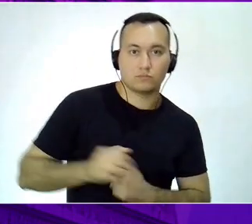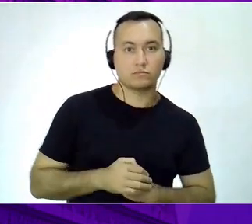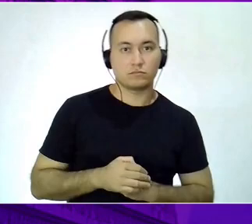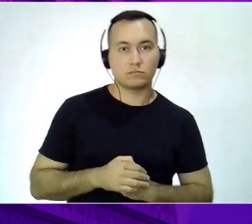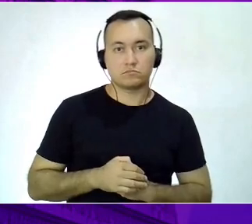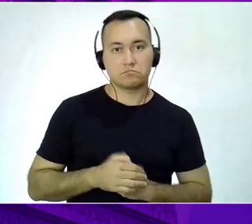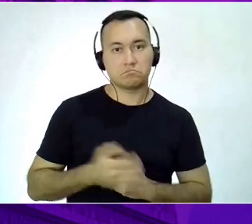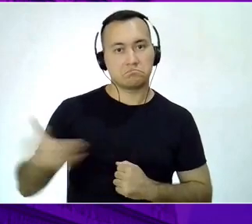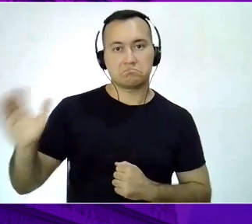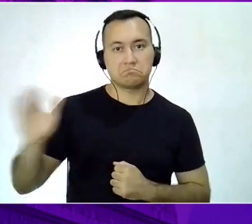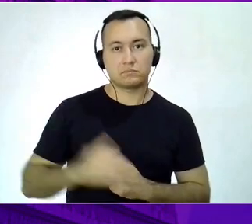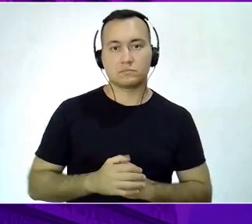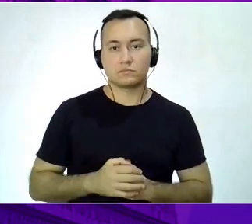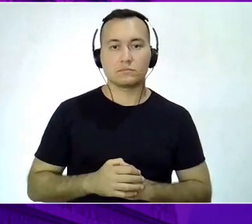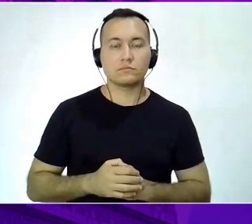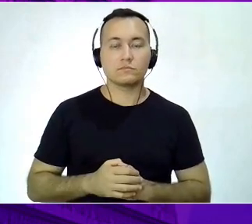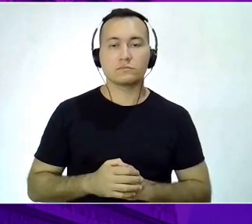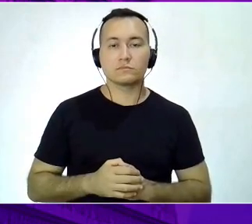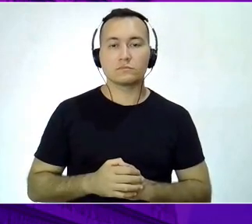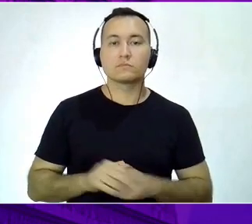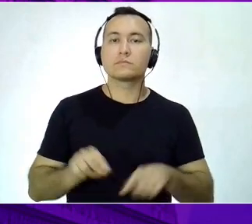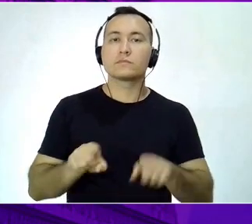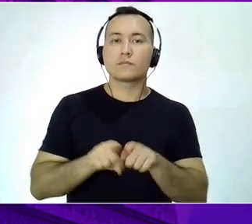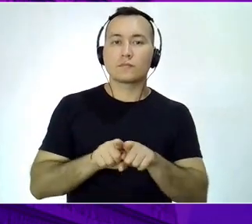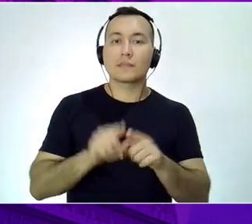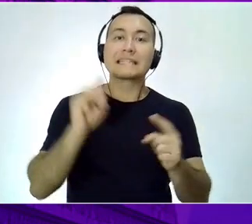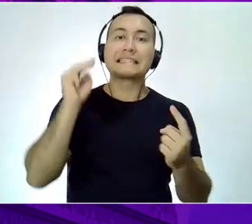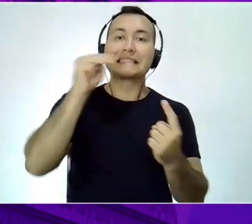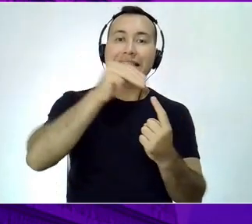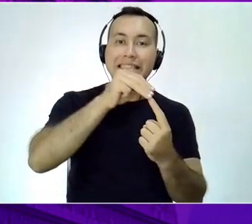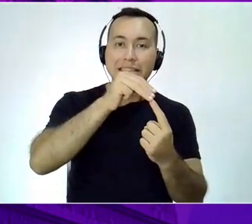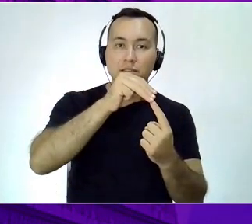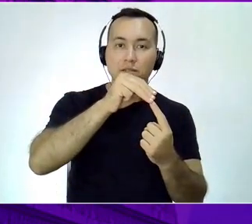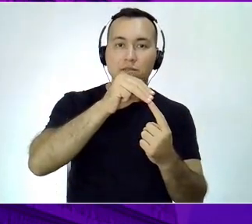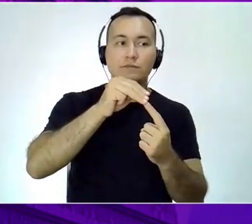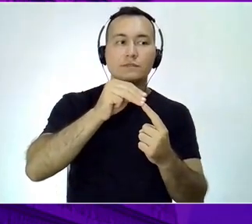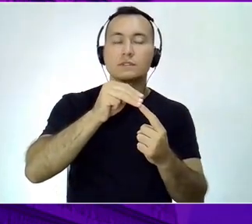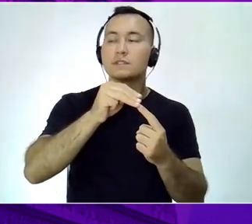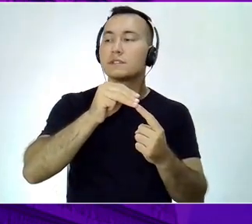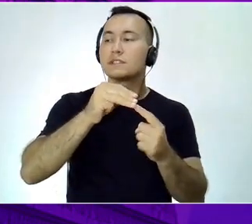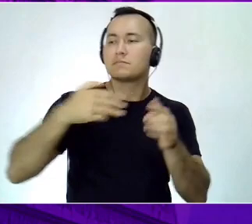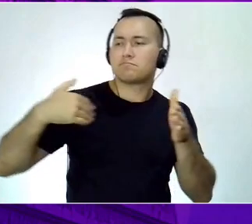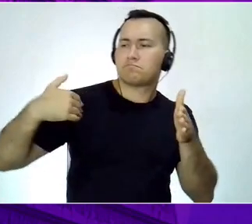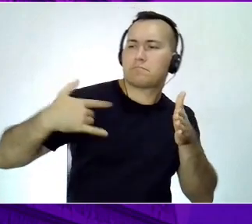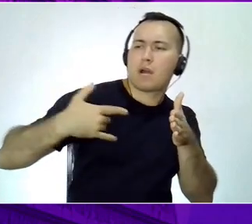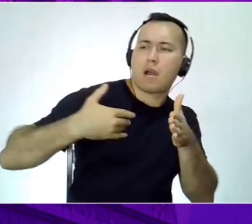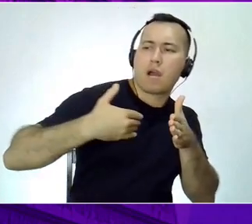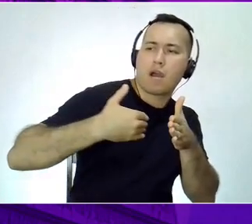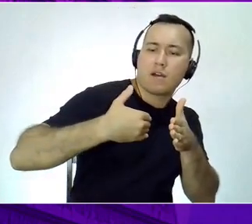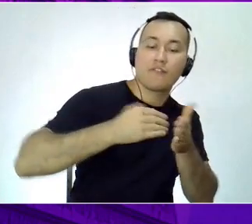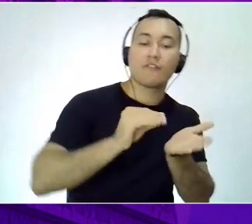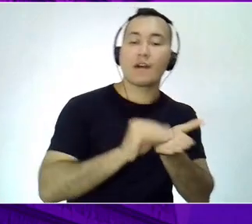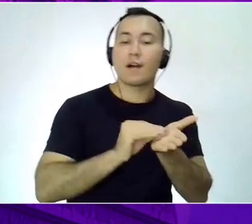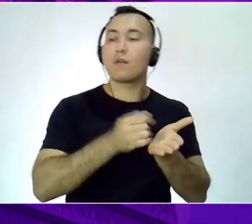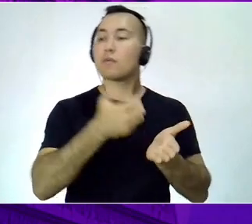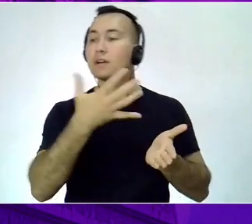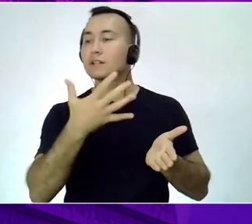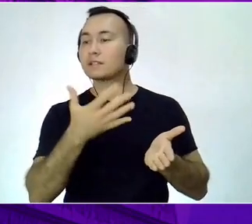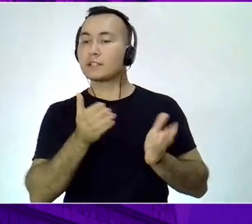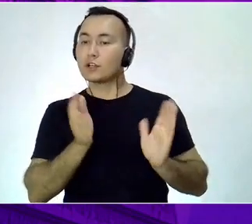O desvio em relação a uma meta, em relação a uma média, em relação a uma outra categoria, uma outra variável,